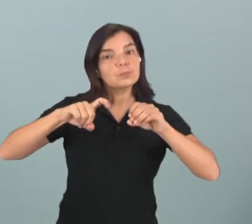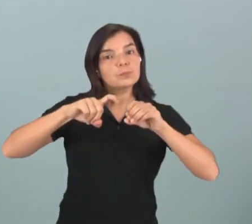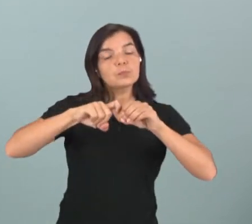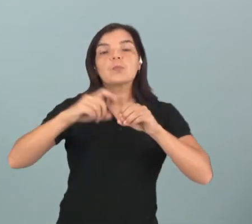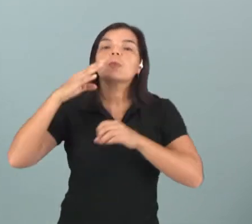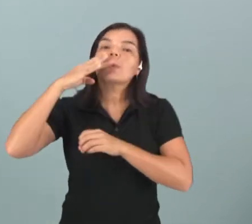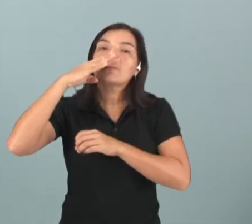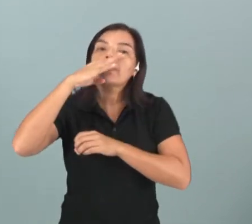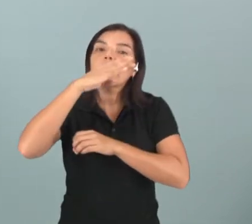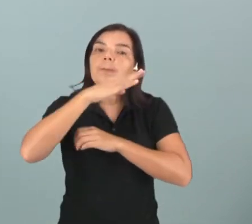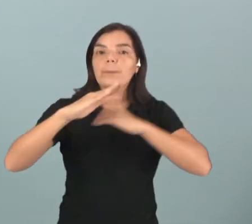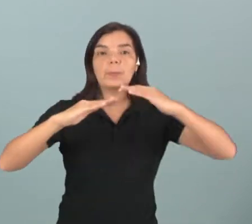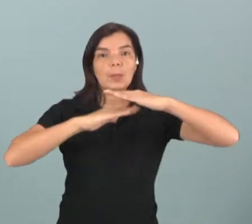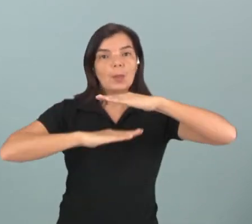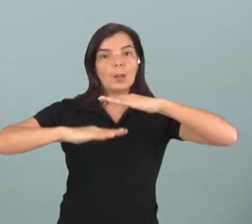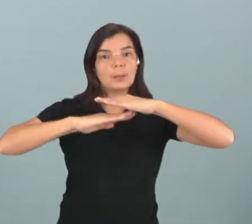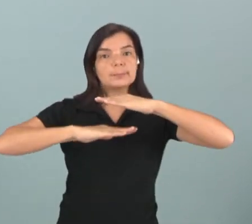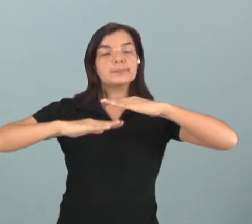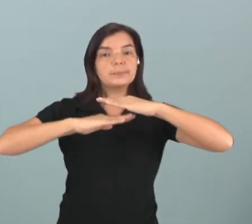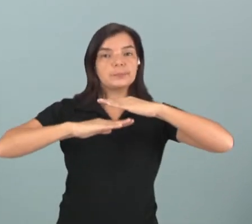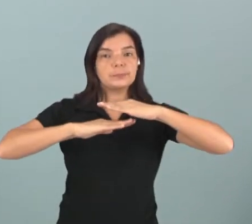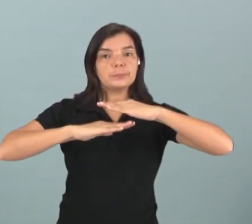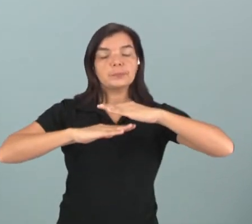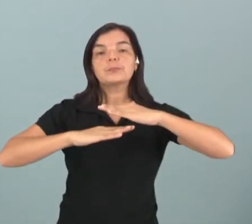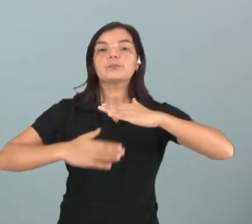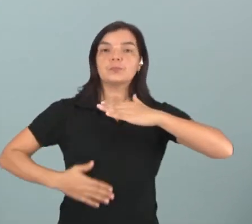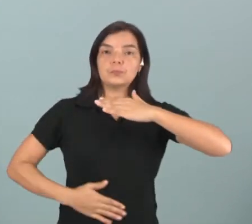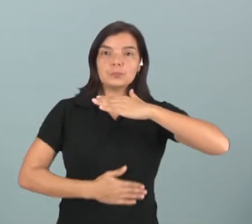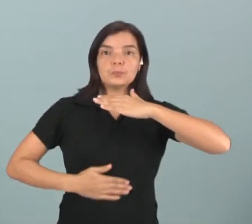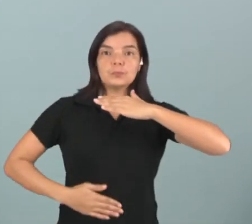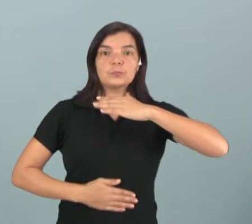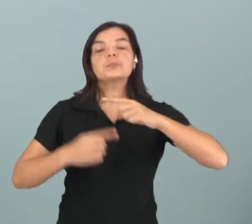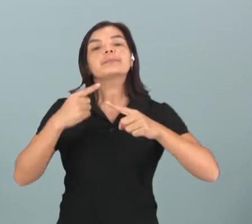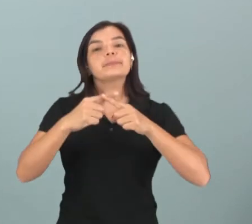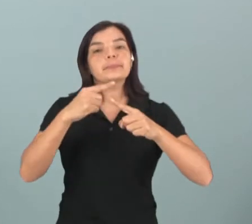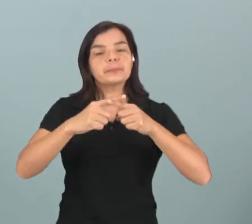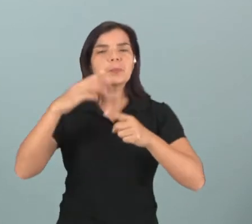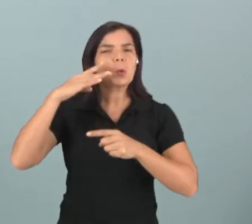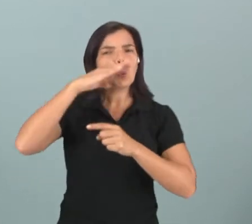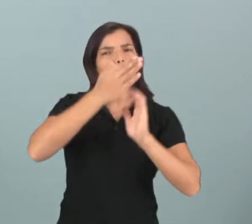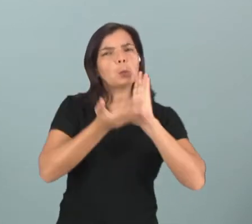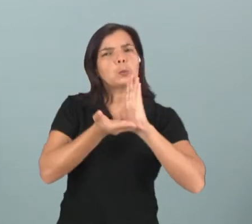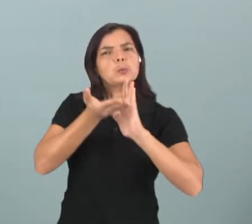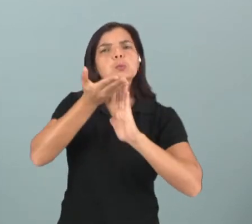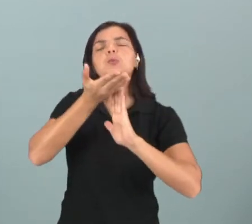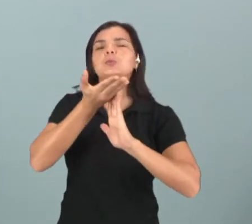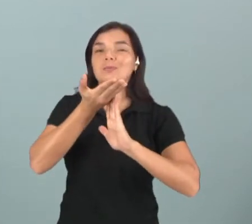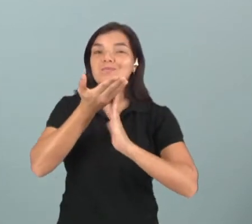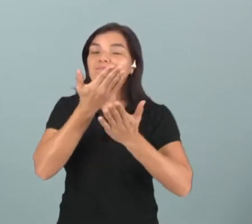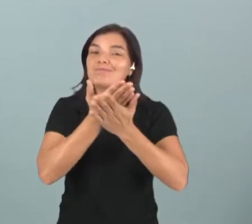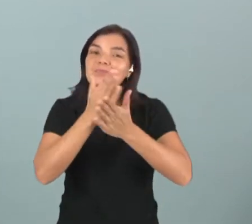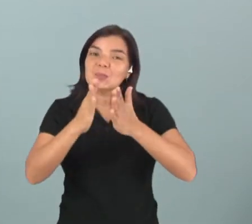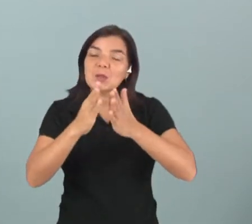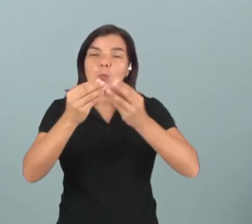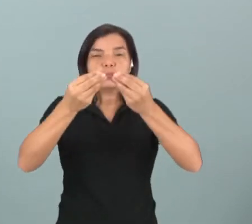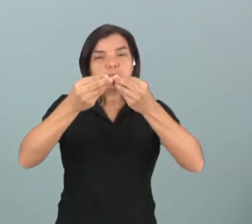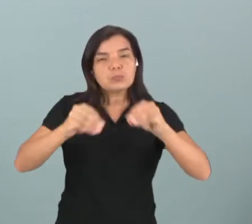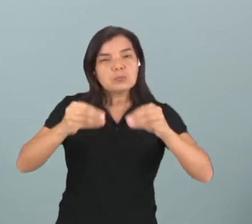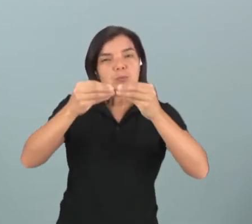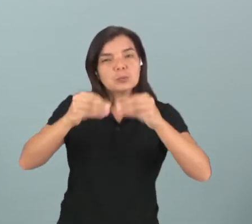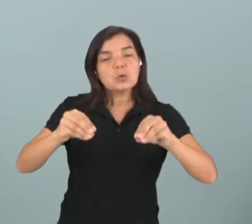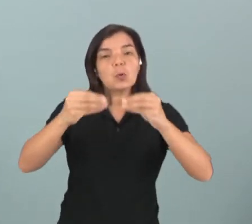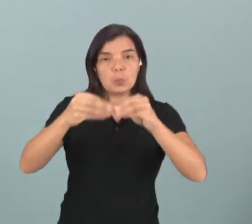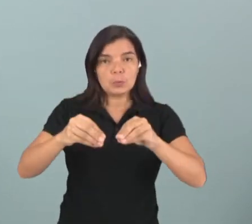numa temperatura abaixo da temperatura do abdômen, porque temperaturas muito elevadas acabam prejudicando